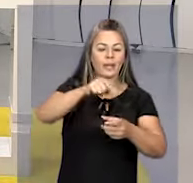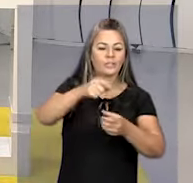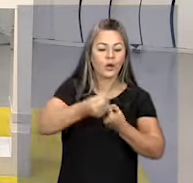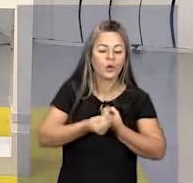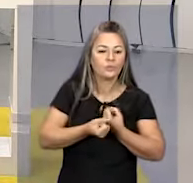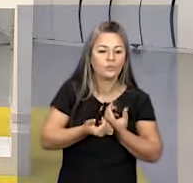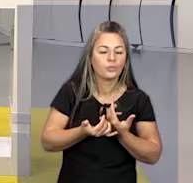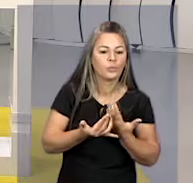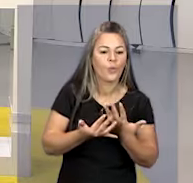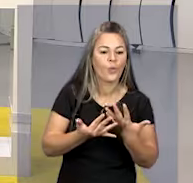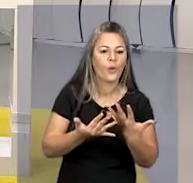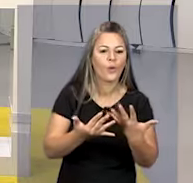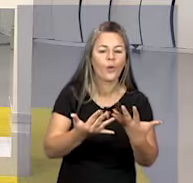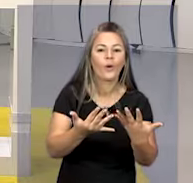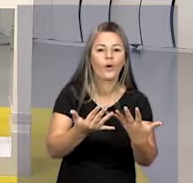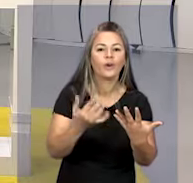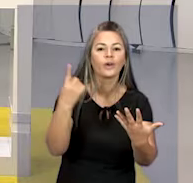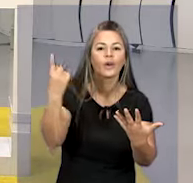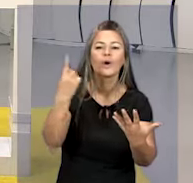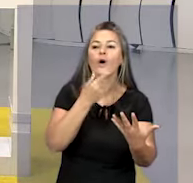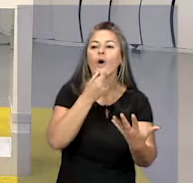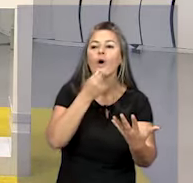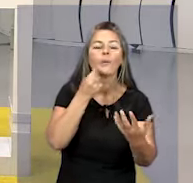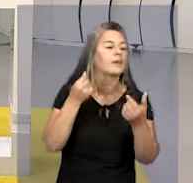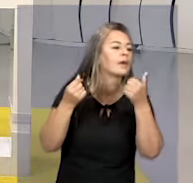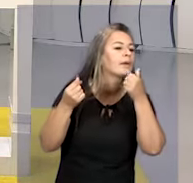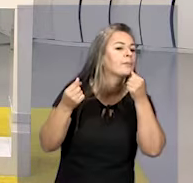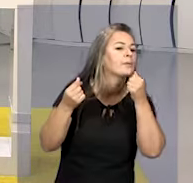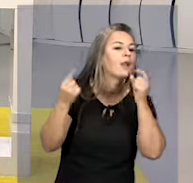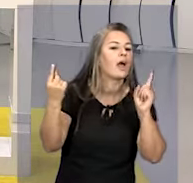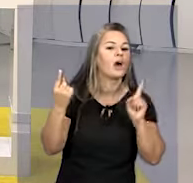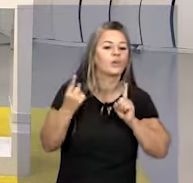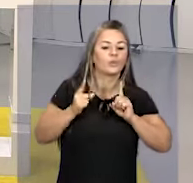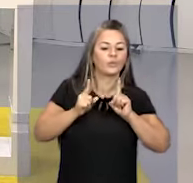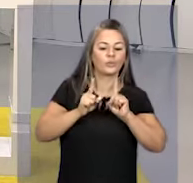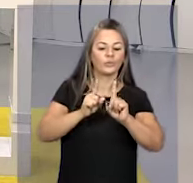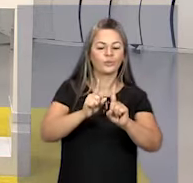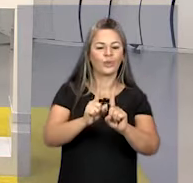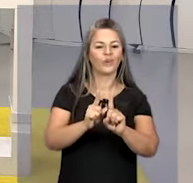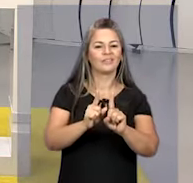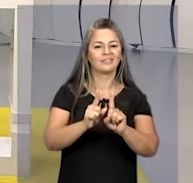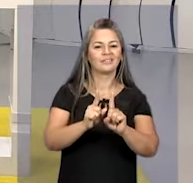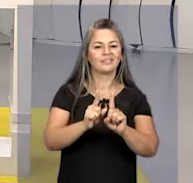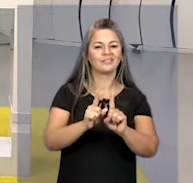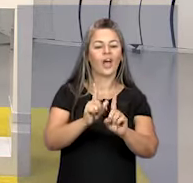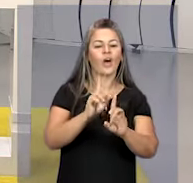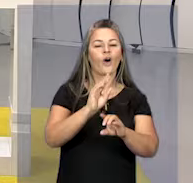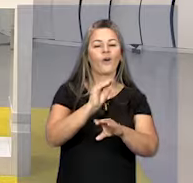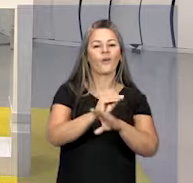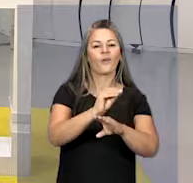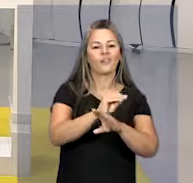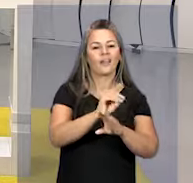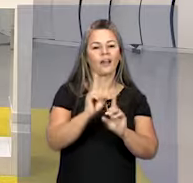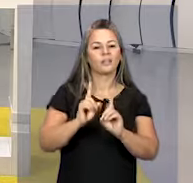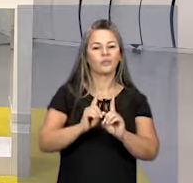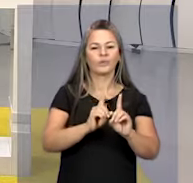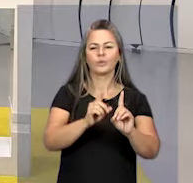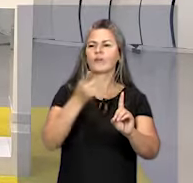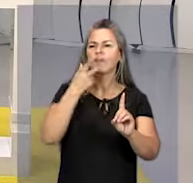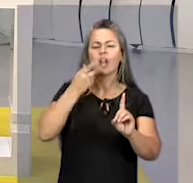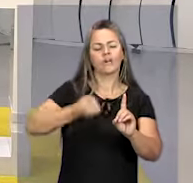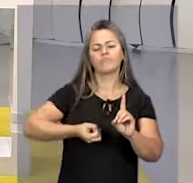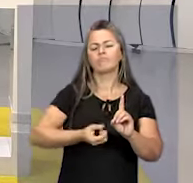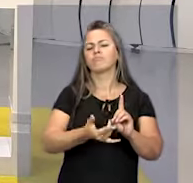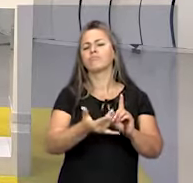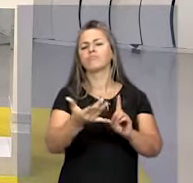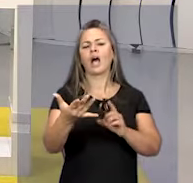colocou ali um casal, o primeiro casal, Adão e Eva, para tomar conta daquele jardim, e deu tudo para eles,